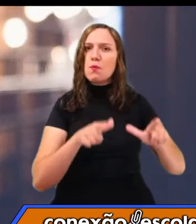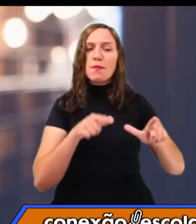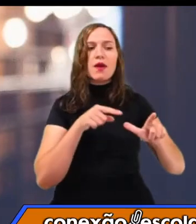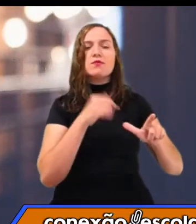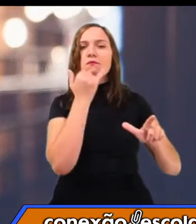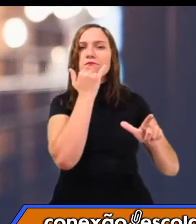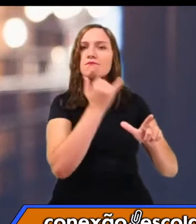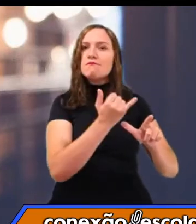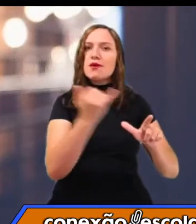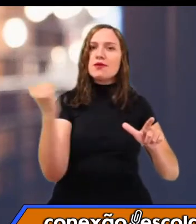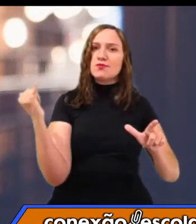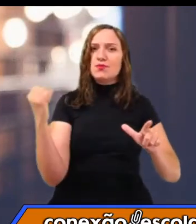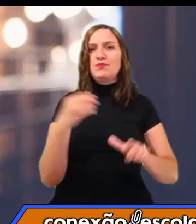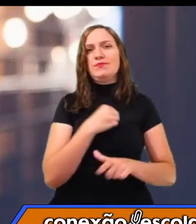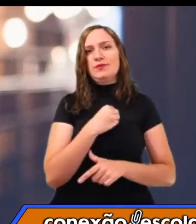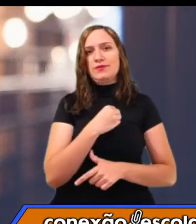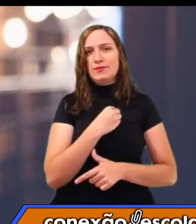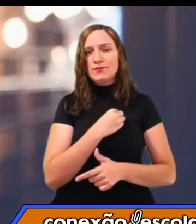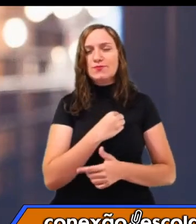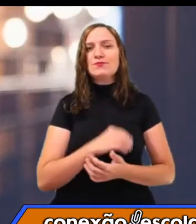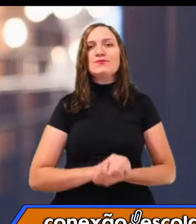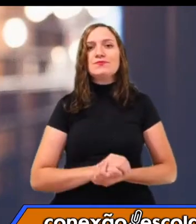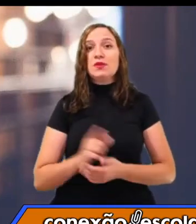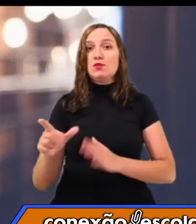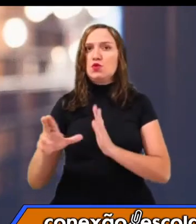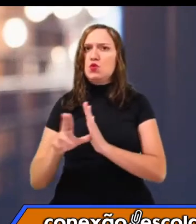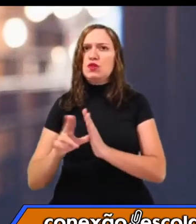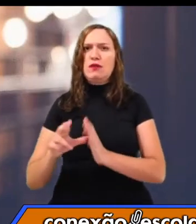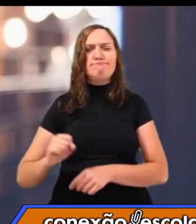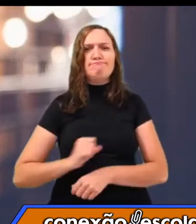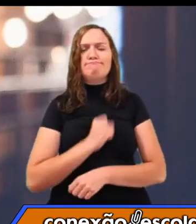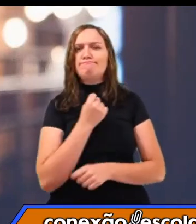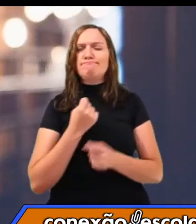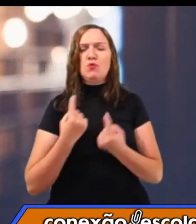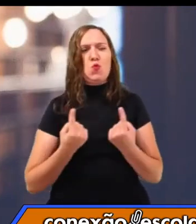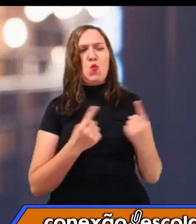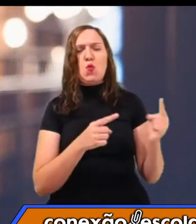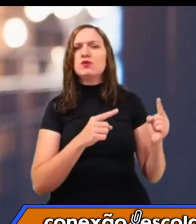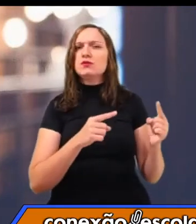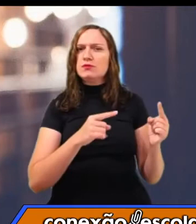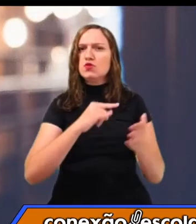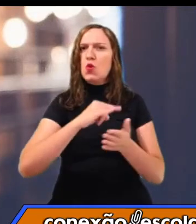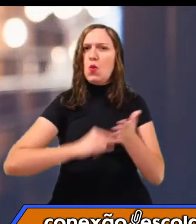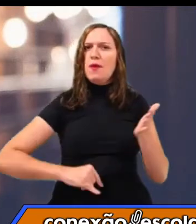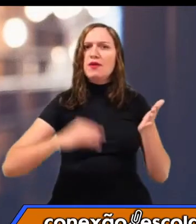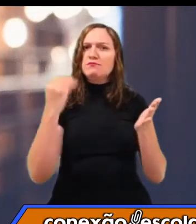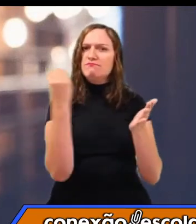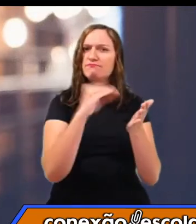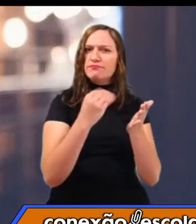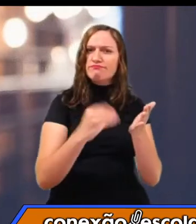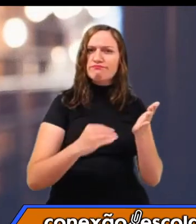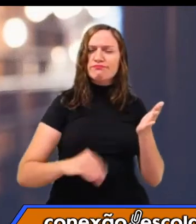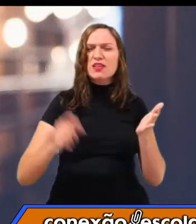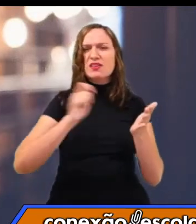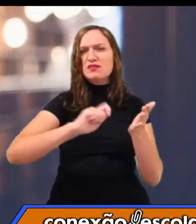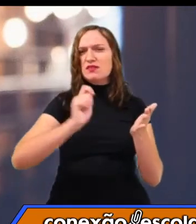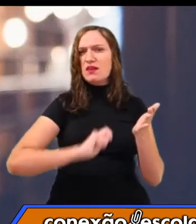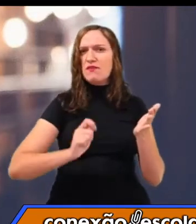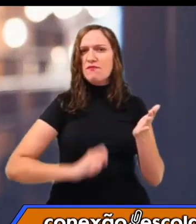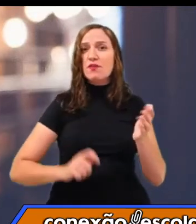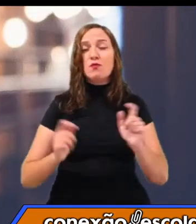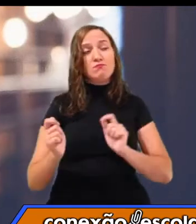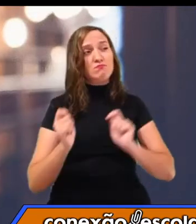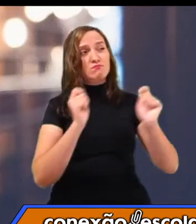perdão dos pecados. Então, Lutero se revoltou contra isso, escreveu um documento e afixou na porta